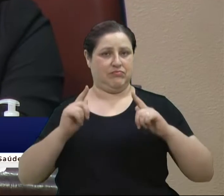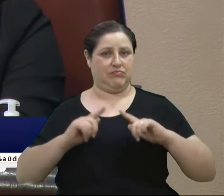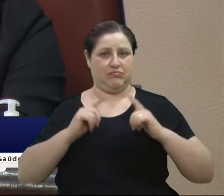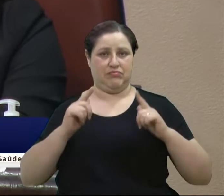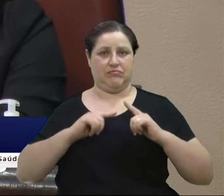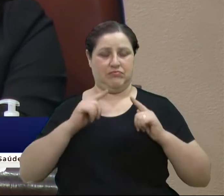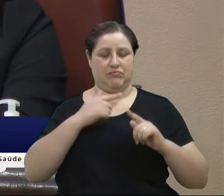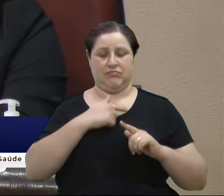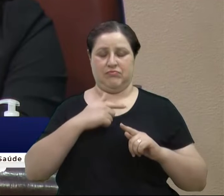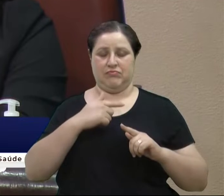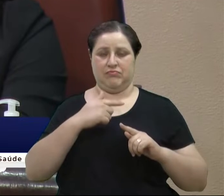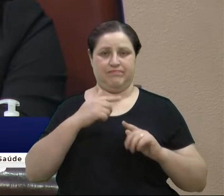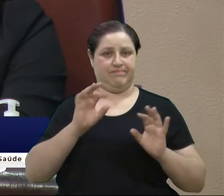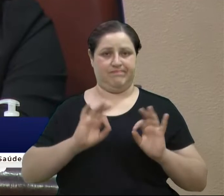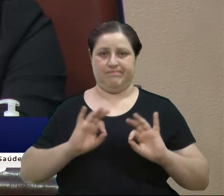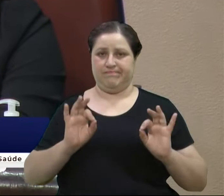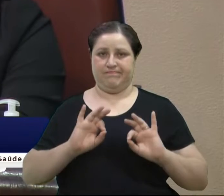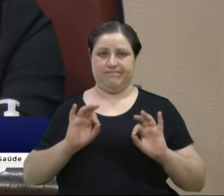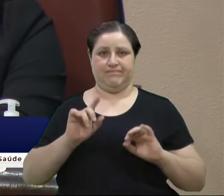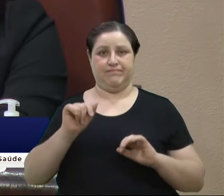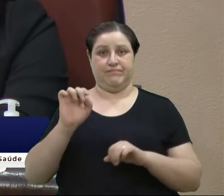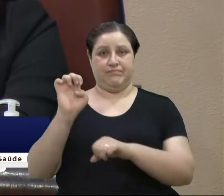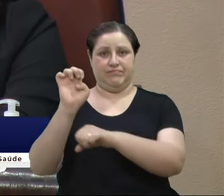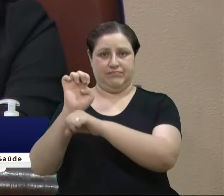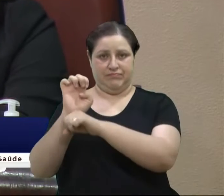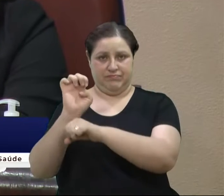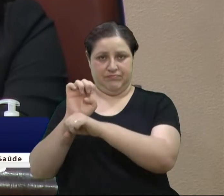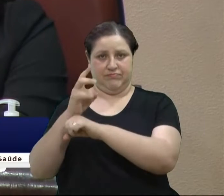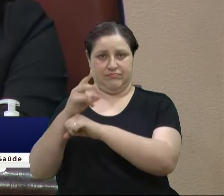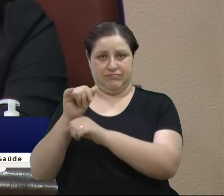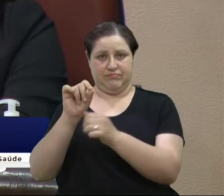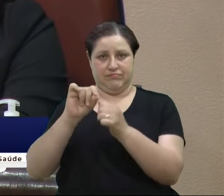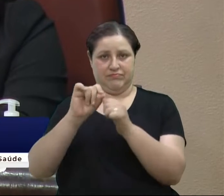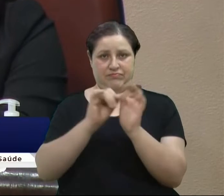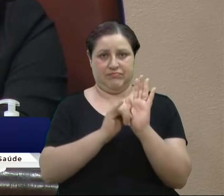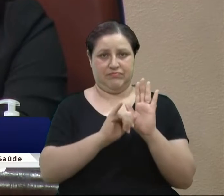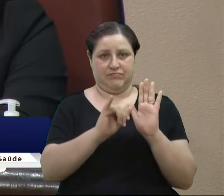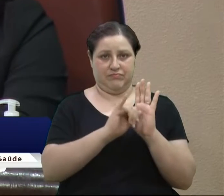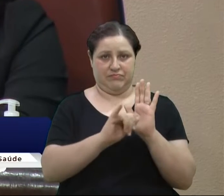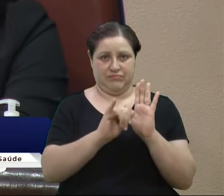programa. O estado vai lançar um edital onde os